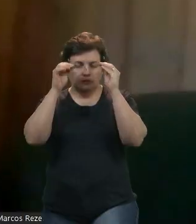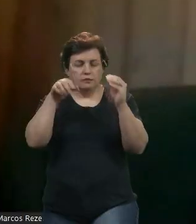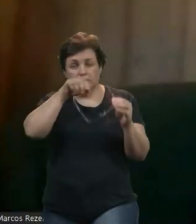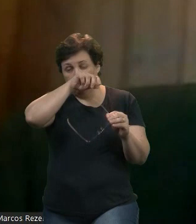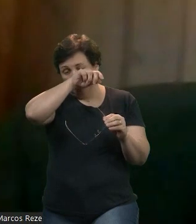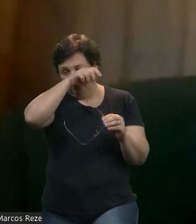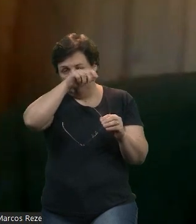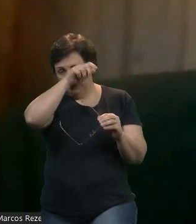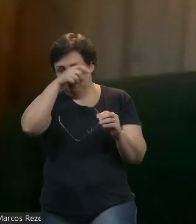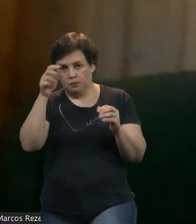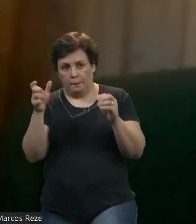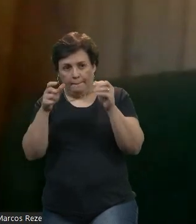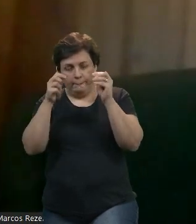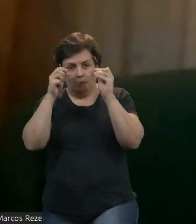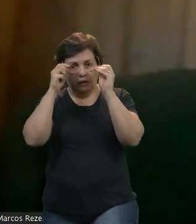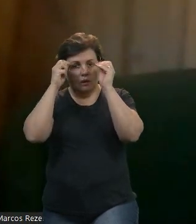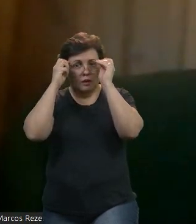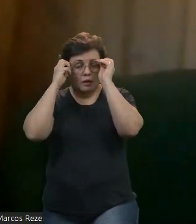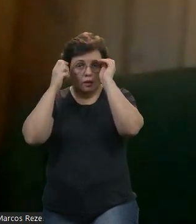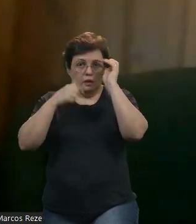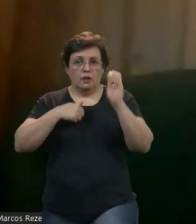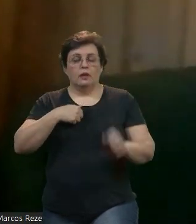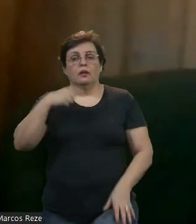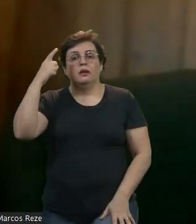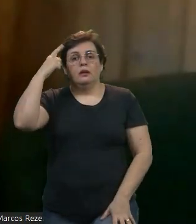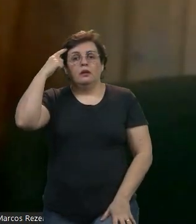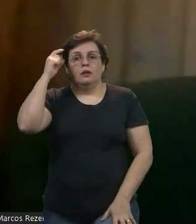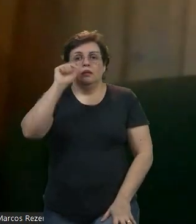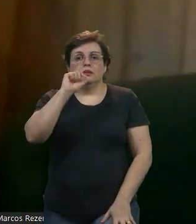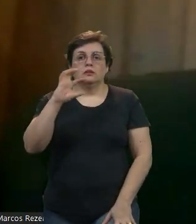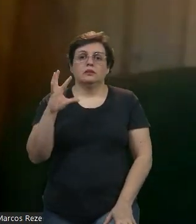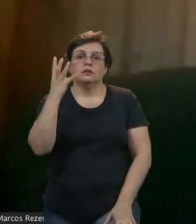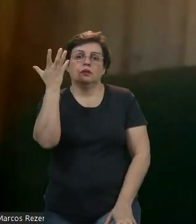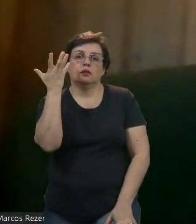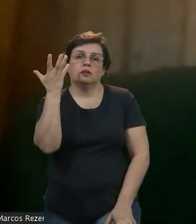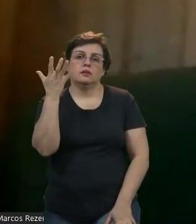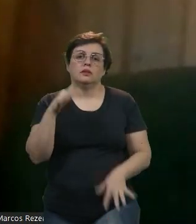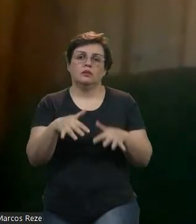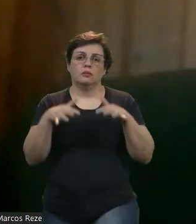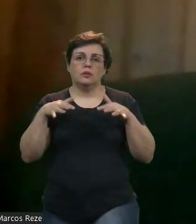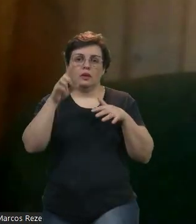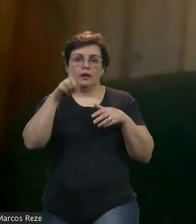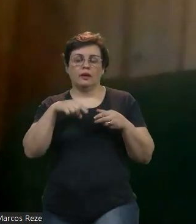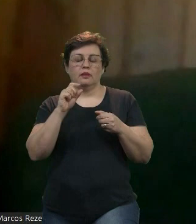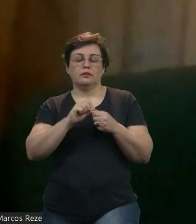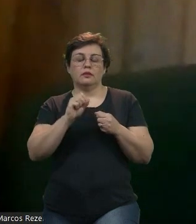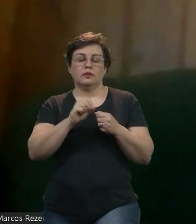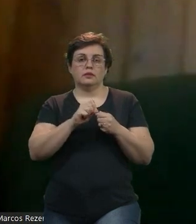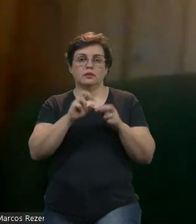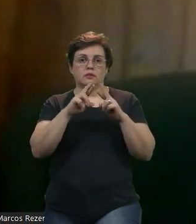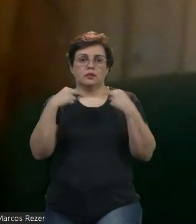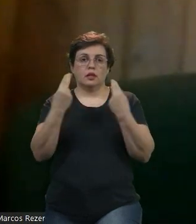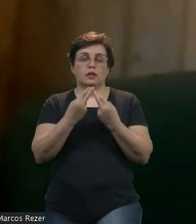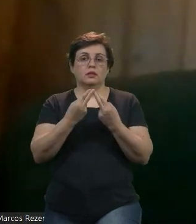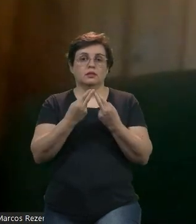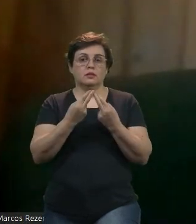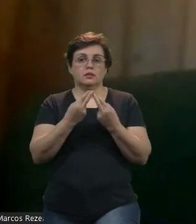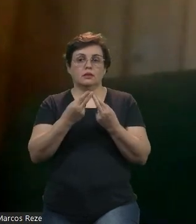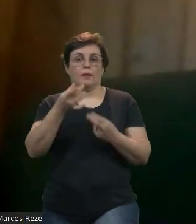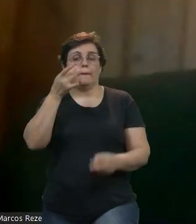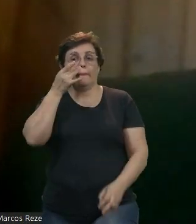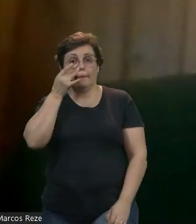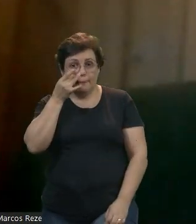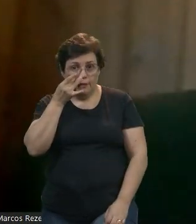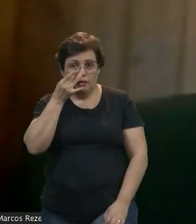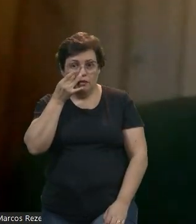Vereador Marcos Custódio, eu acho que a opção, a decisão do plenário é fazermos a sessão presencial,